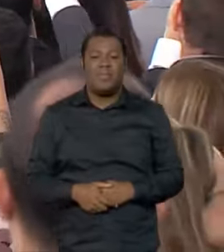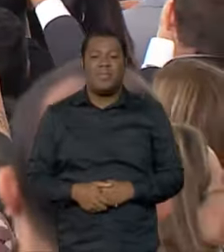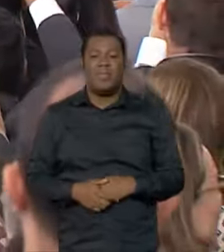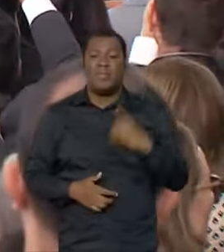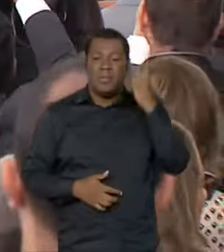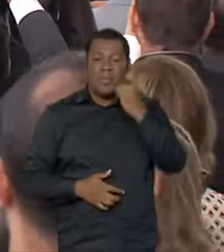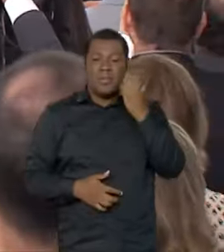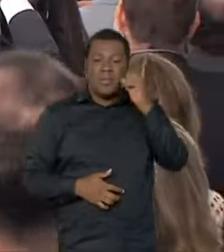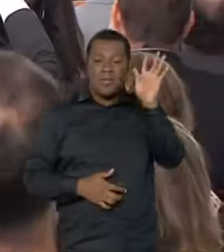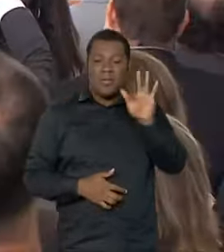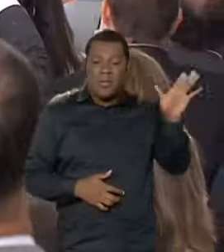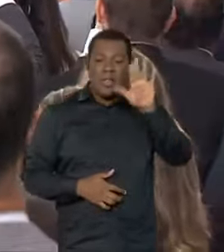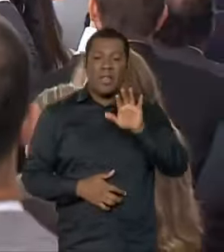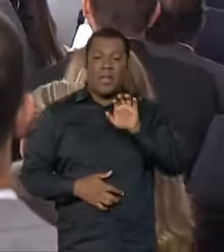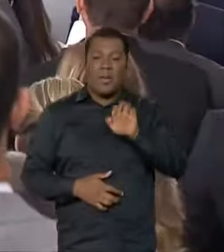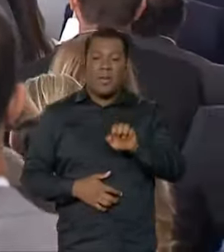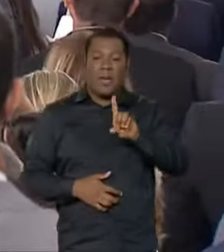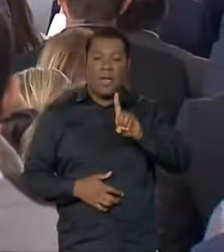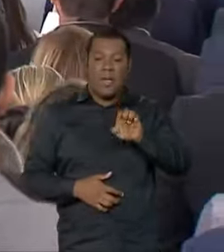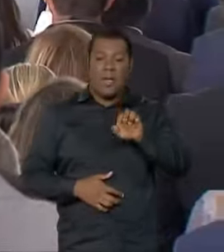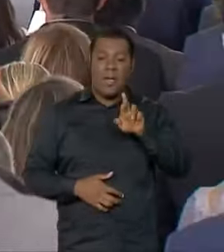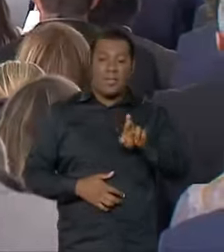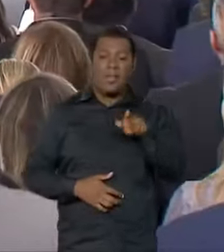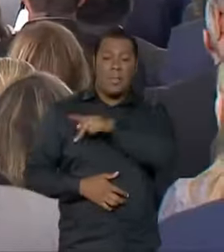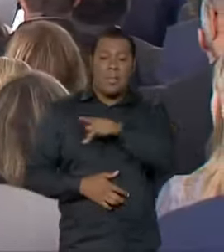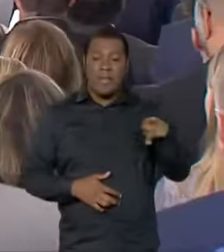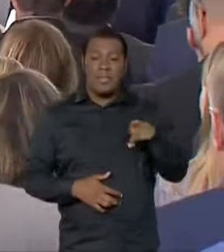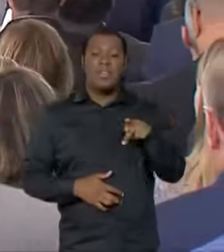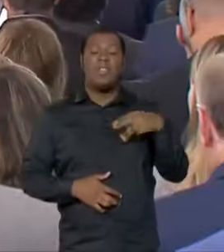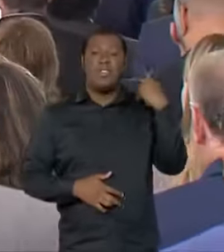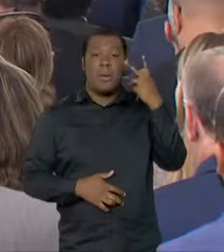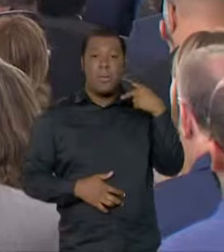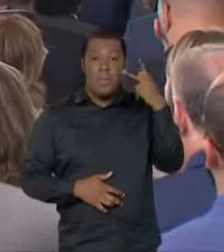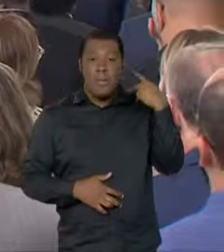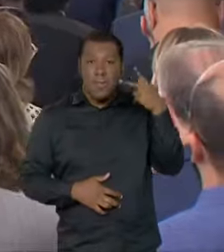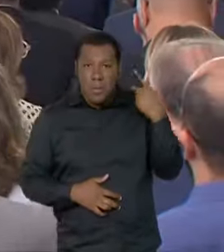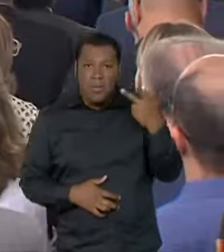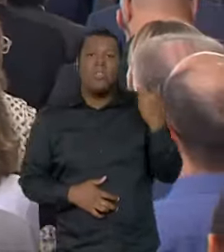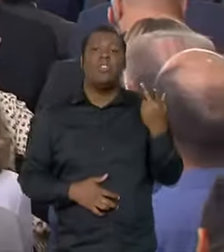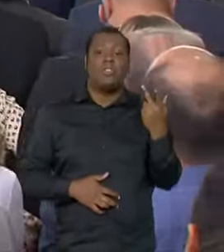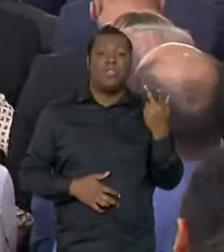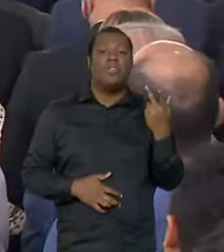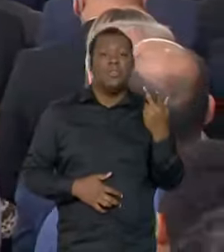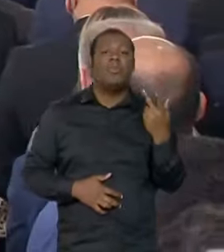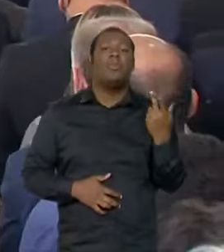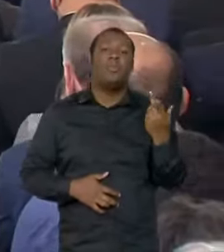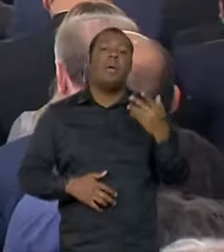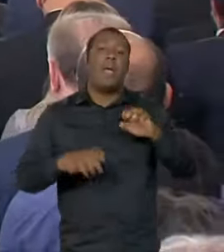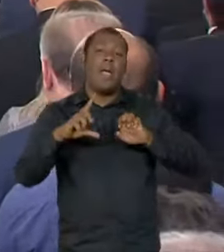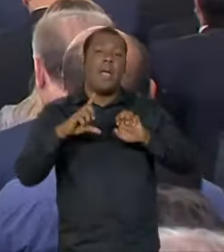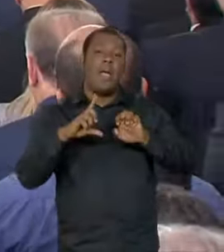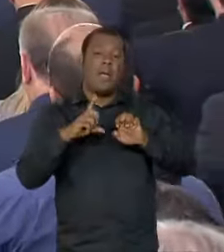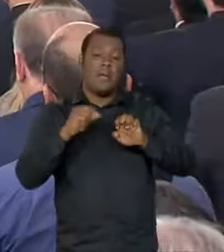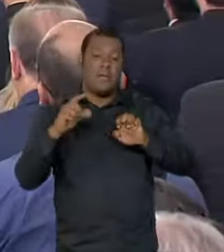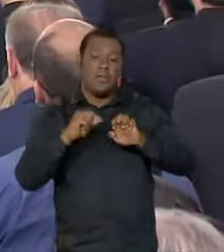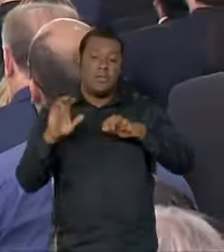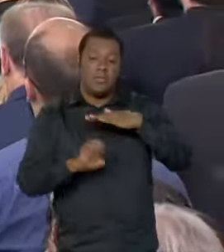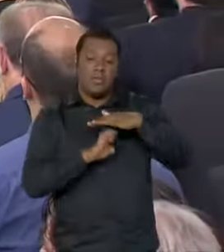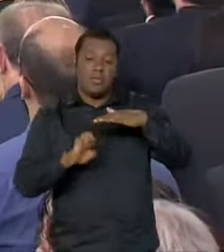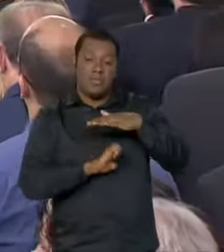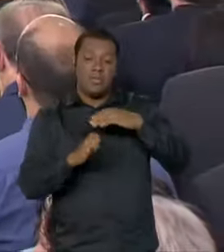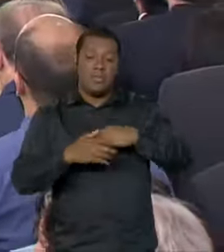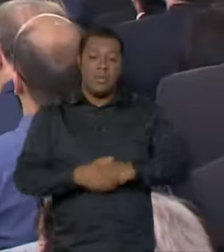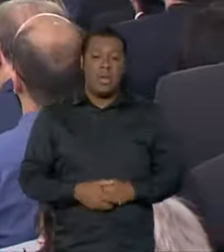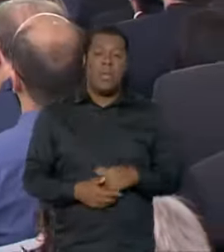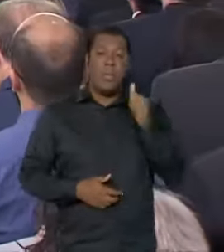Salomão, presidente da Frente Parlamentar Mista das Micro e Pequenas Empresas, e de Tarciana